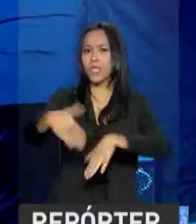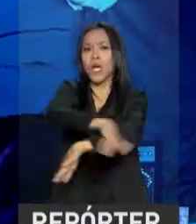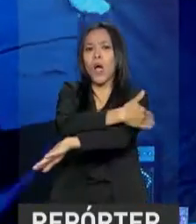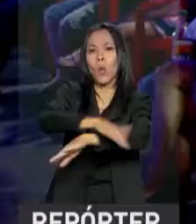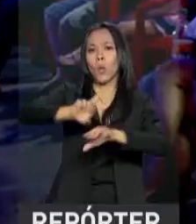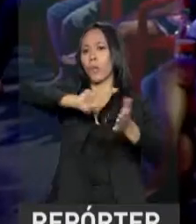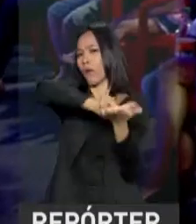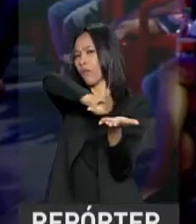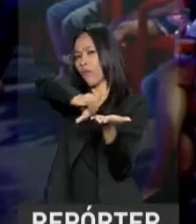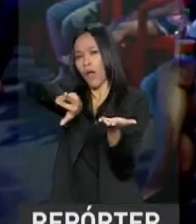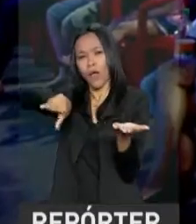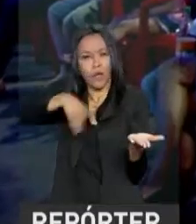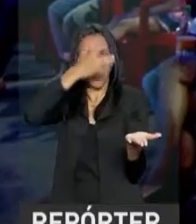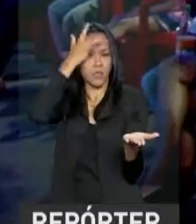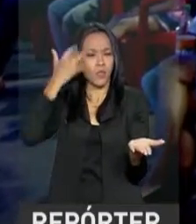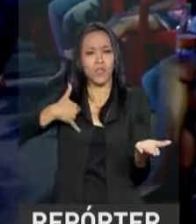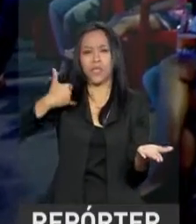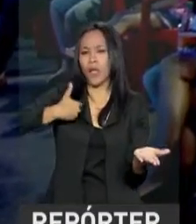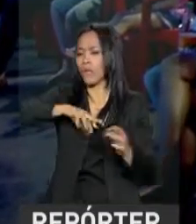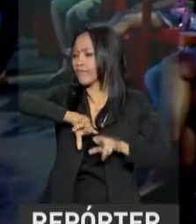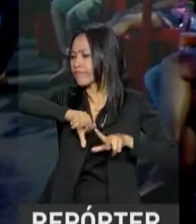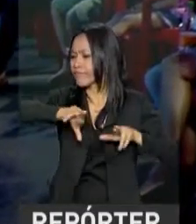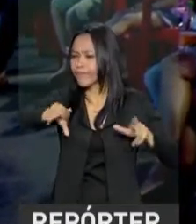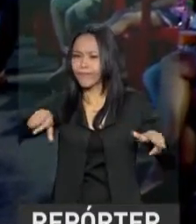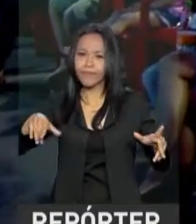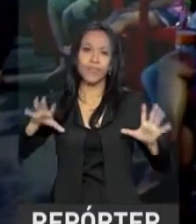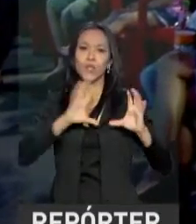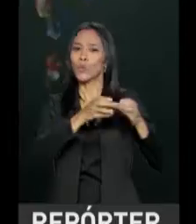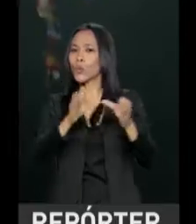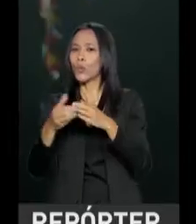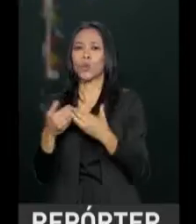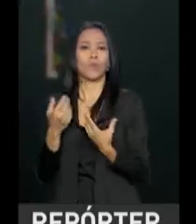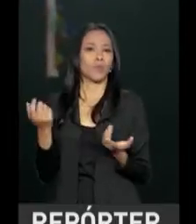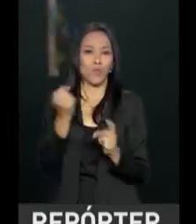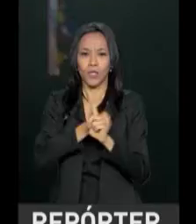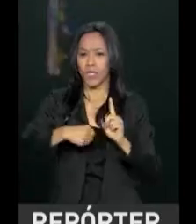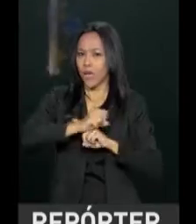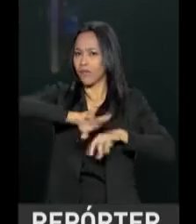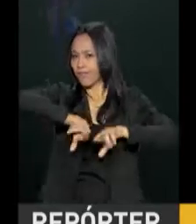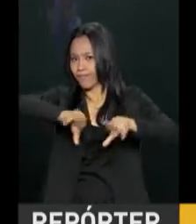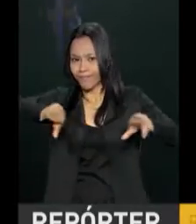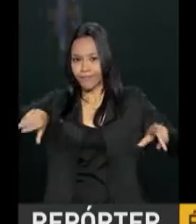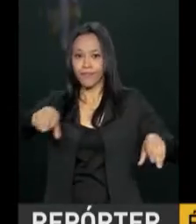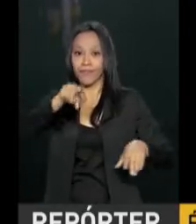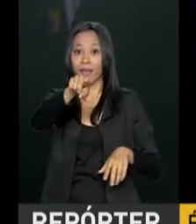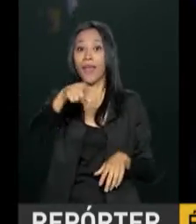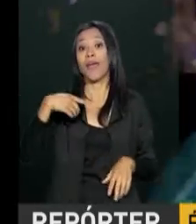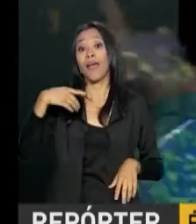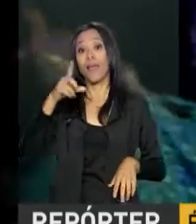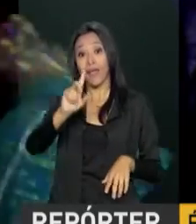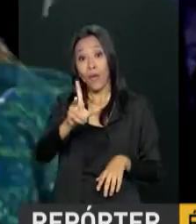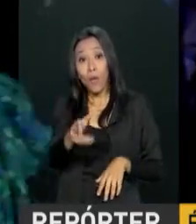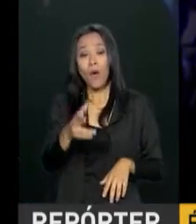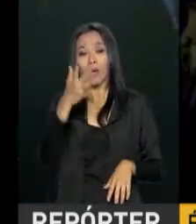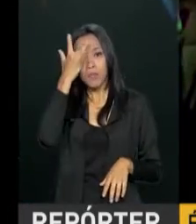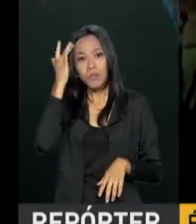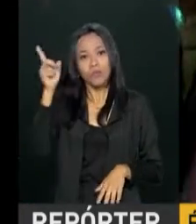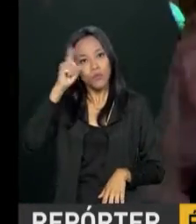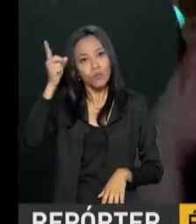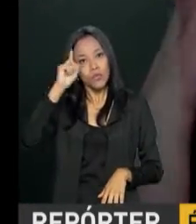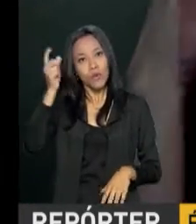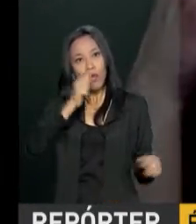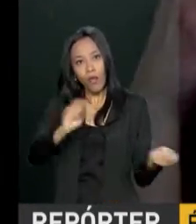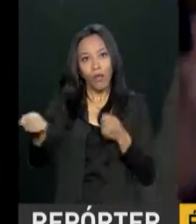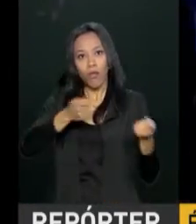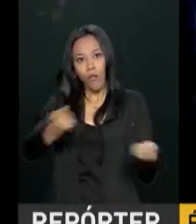público diverso, de todas as idades e classes sociais. Tirar as pessoas do cotidiano,